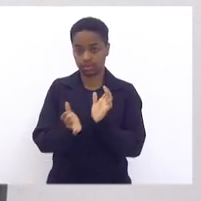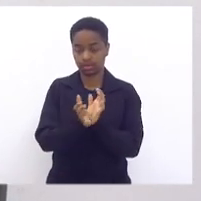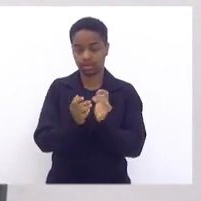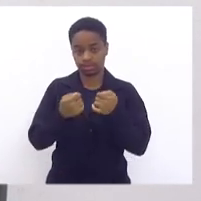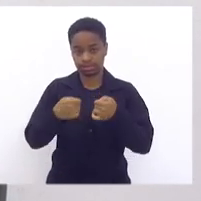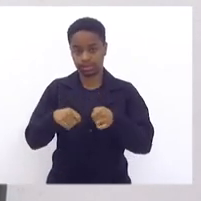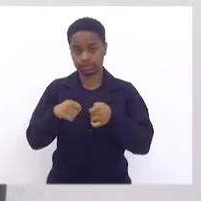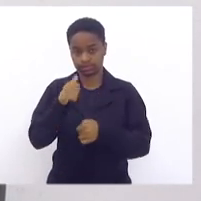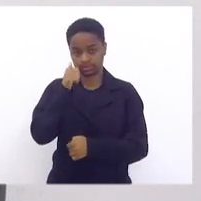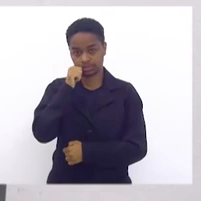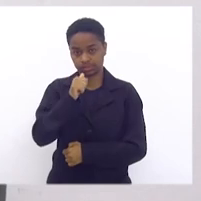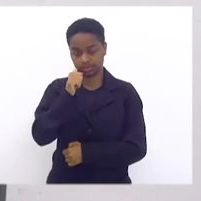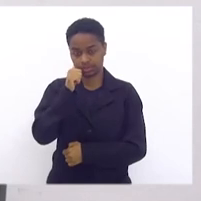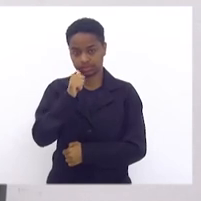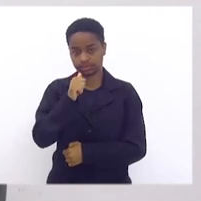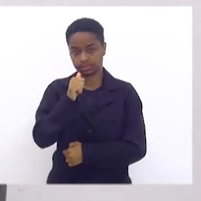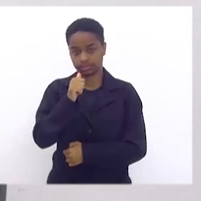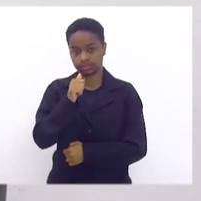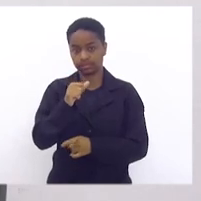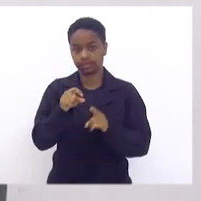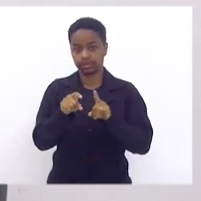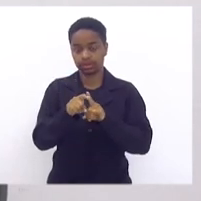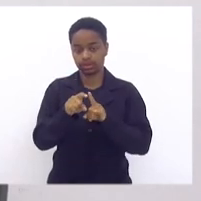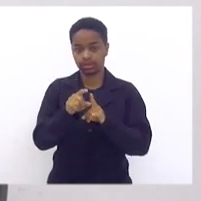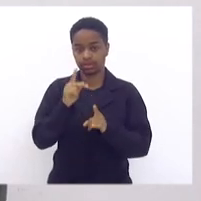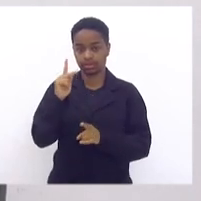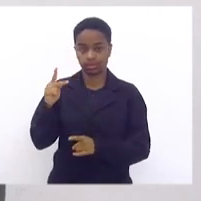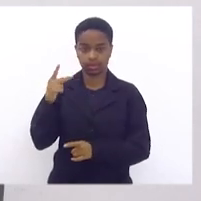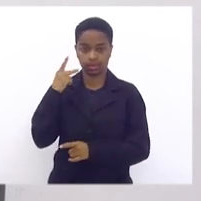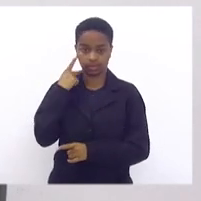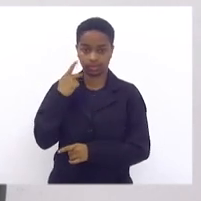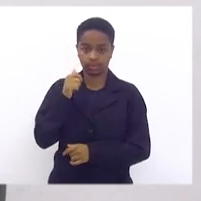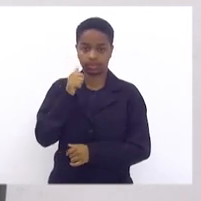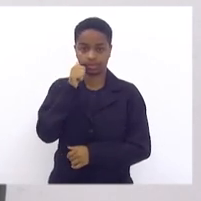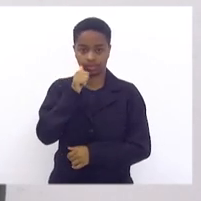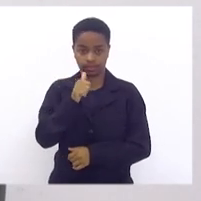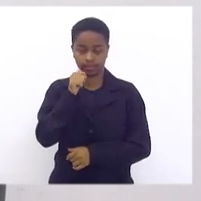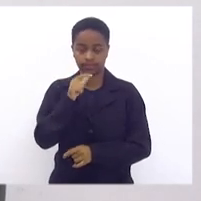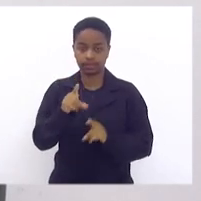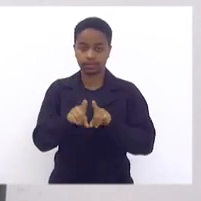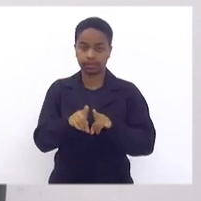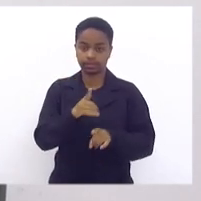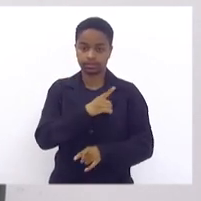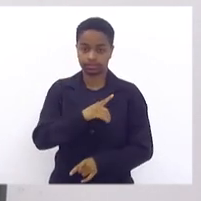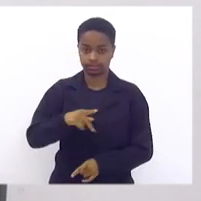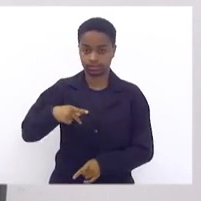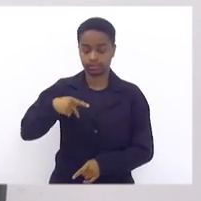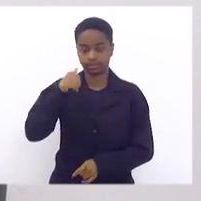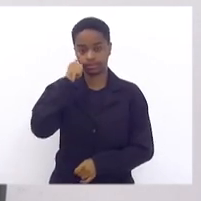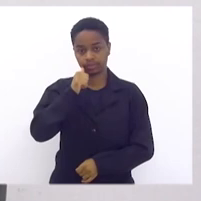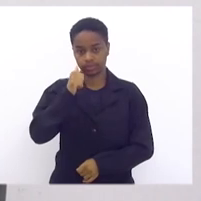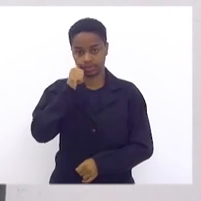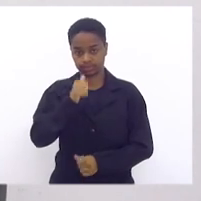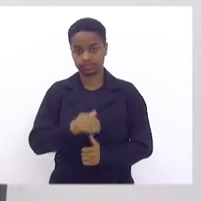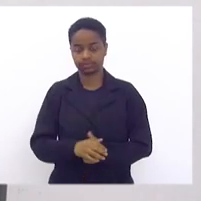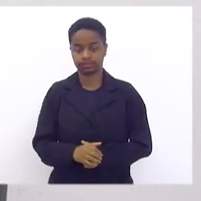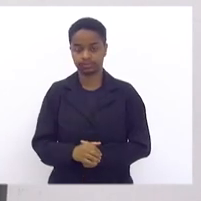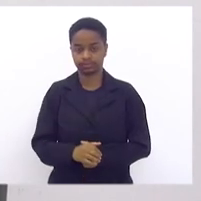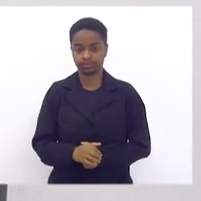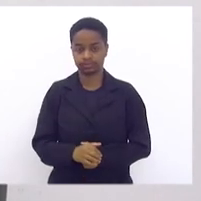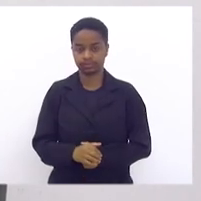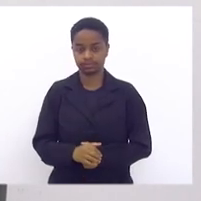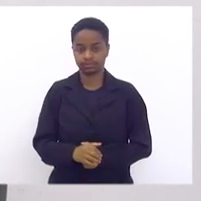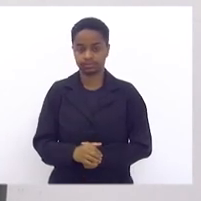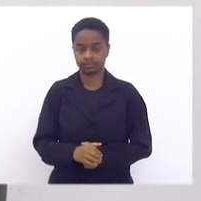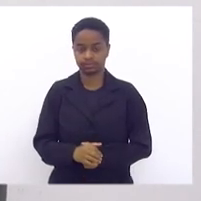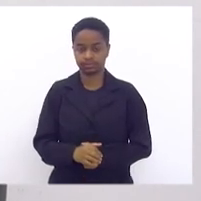deveria ser mulher, a promotora mulher e a defensora mulher, para que